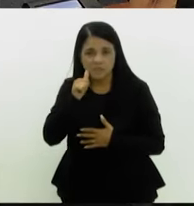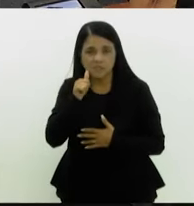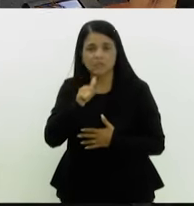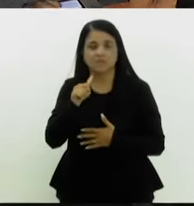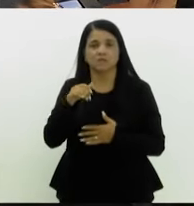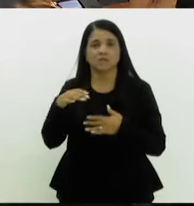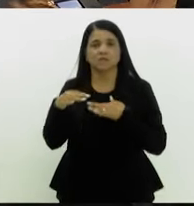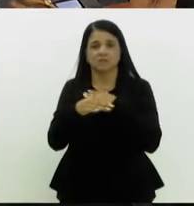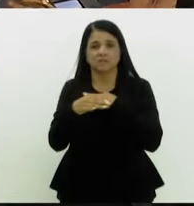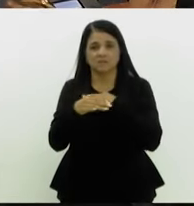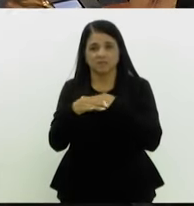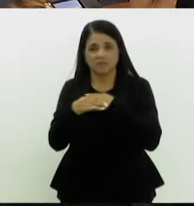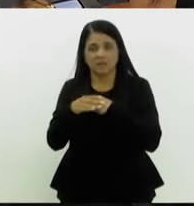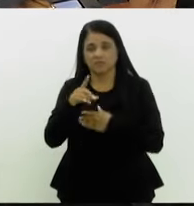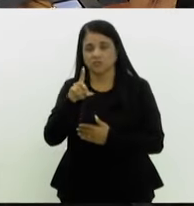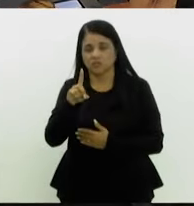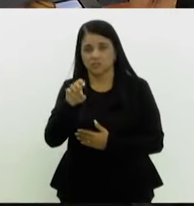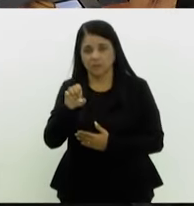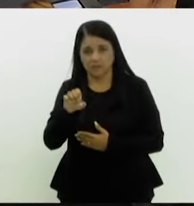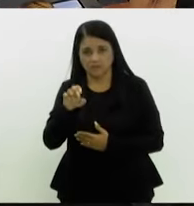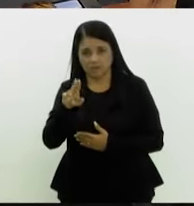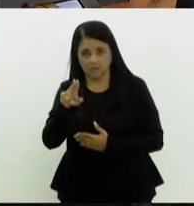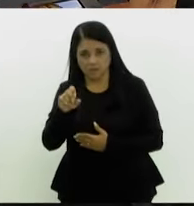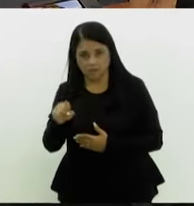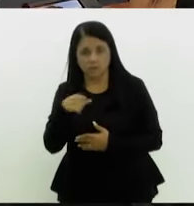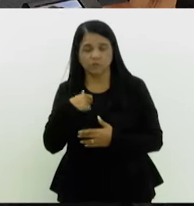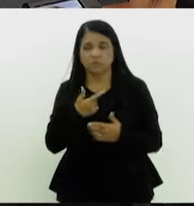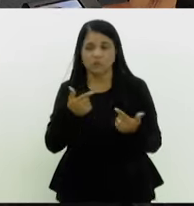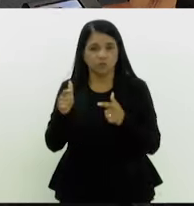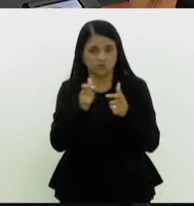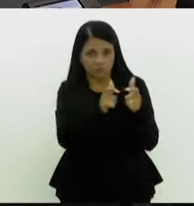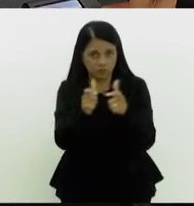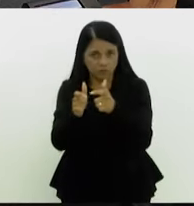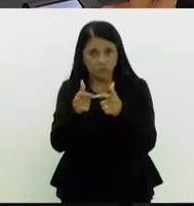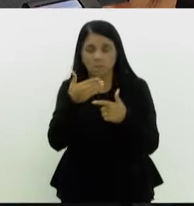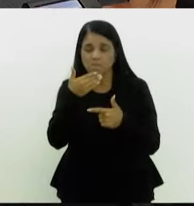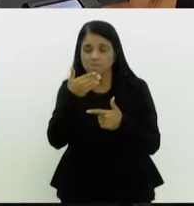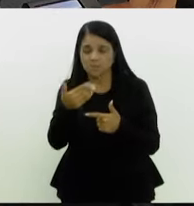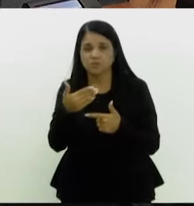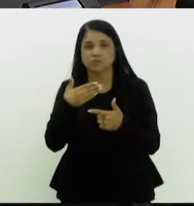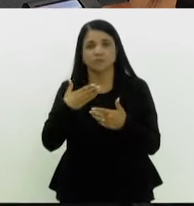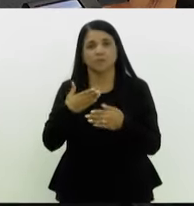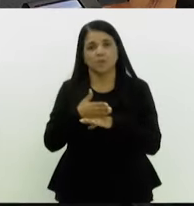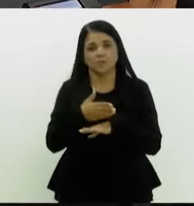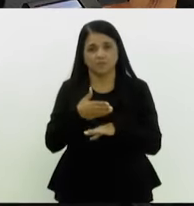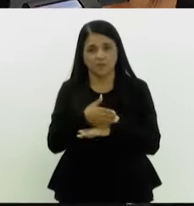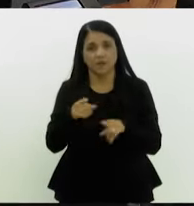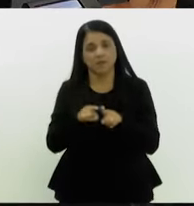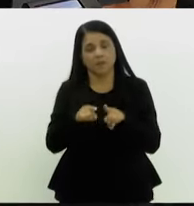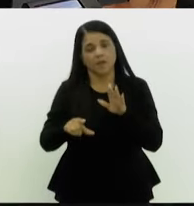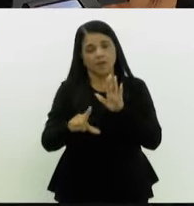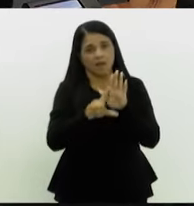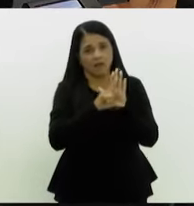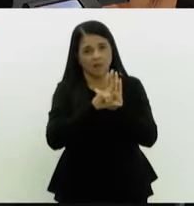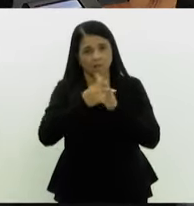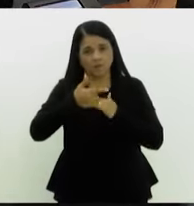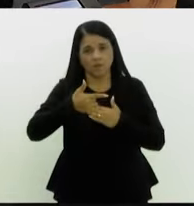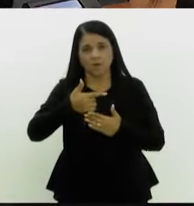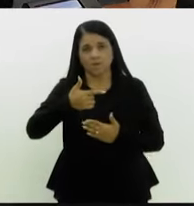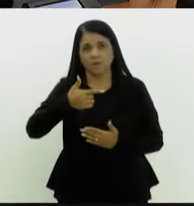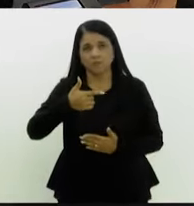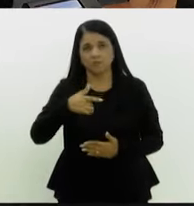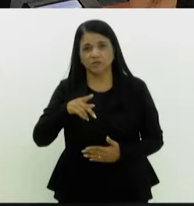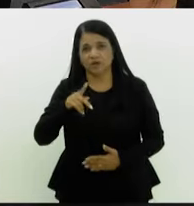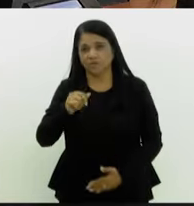mas tá fazendo faltando recurso e aí a gente quer e a Lei Paulo Gustavo também então a gente pede Aproveita a